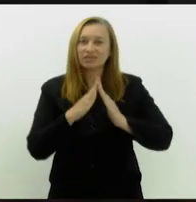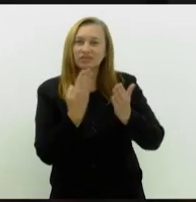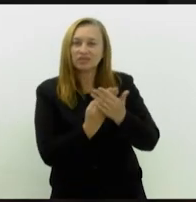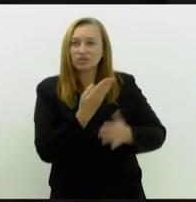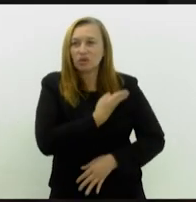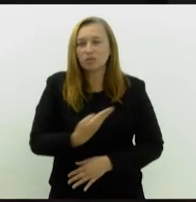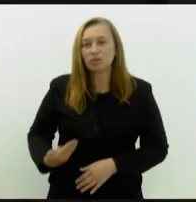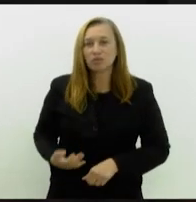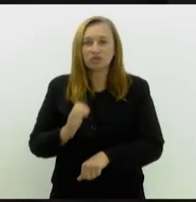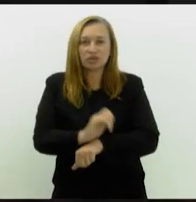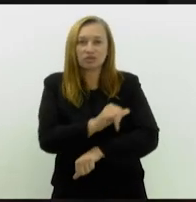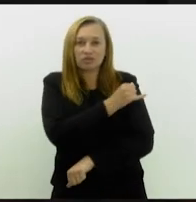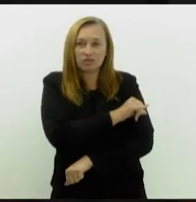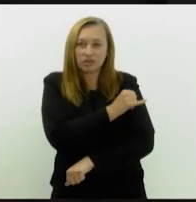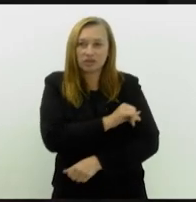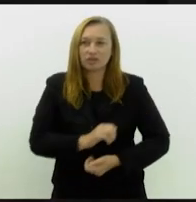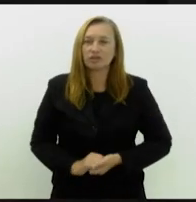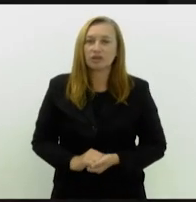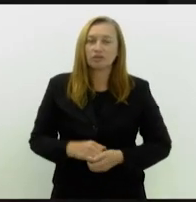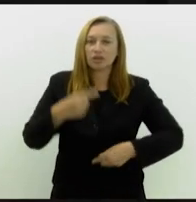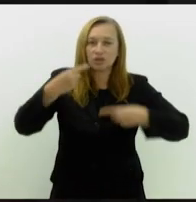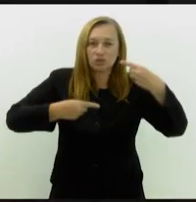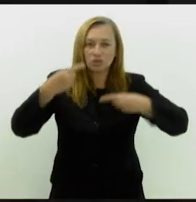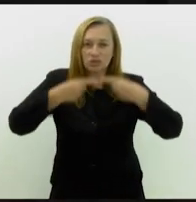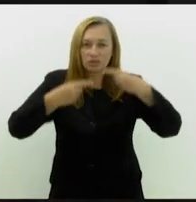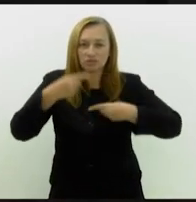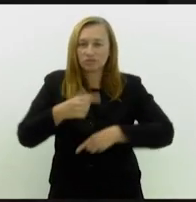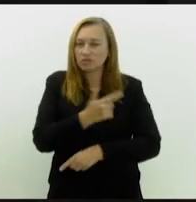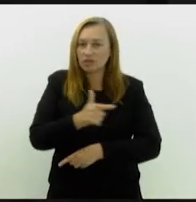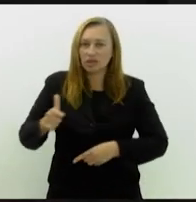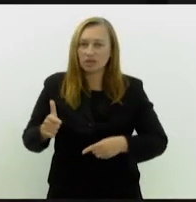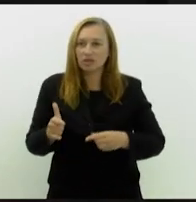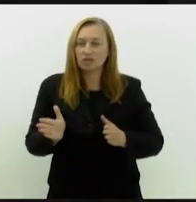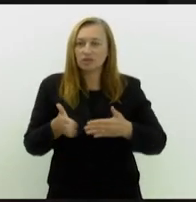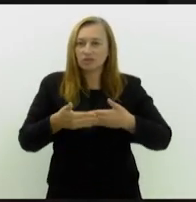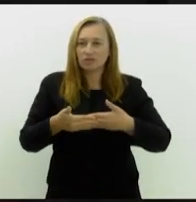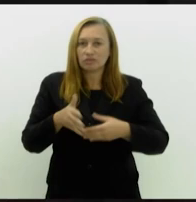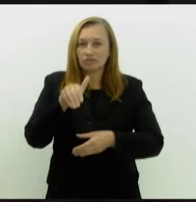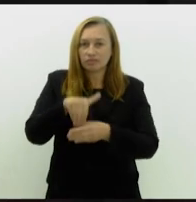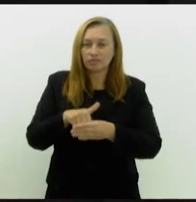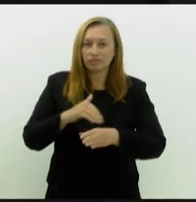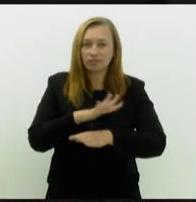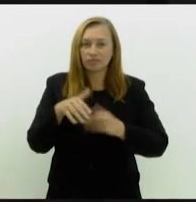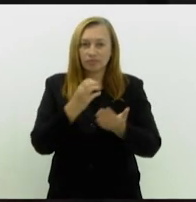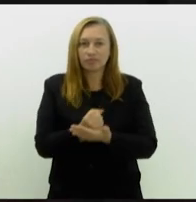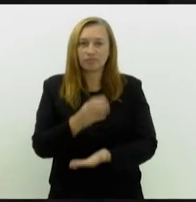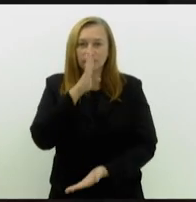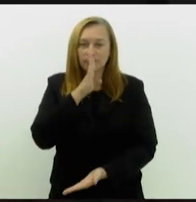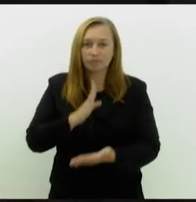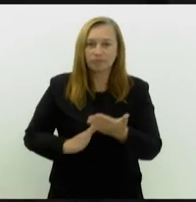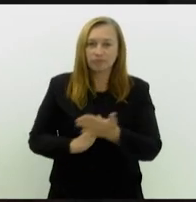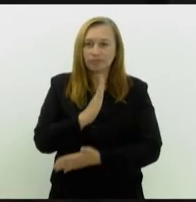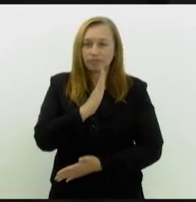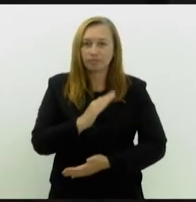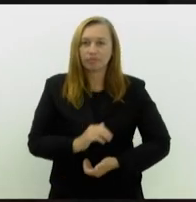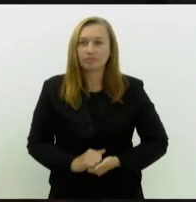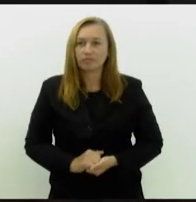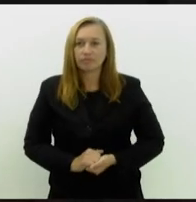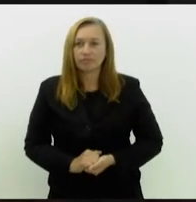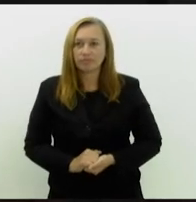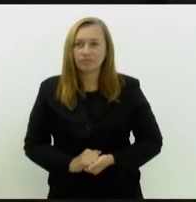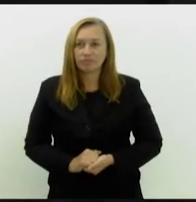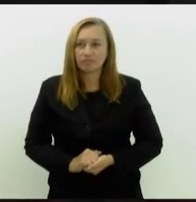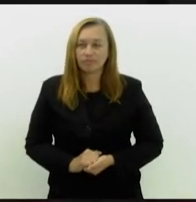públicas do Estado do Rio de Janeiro em discussão não havendo que queera discutir cerrada discussão e votação senhores que a prova permaneçam